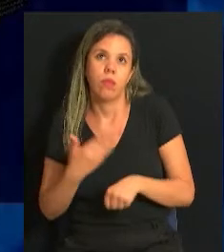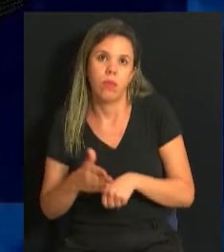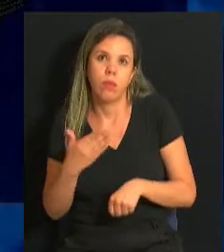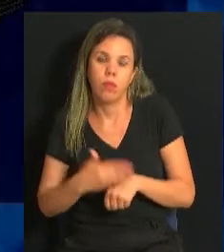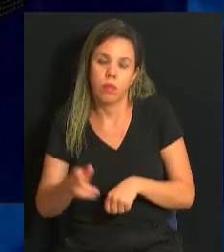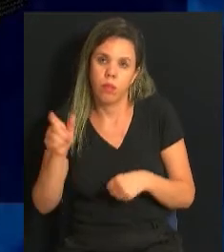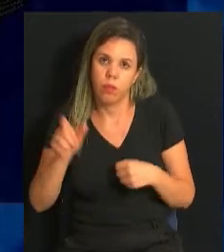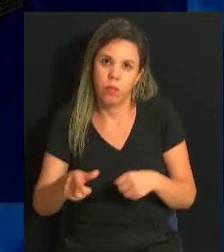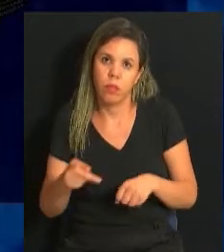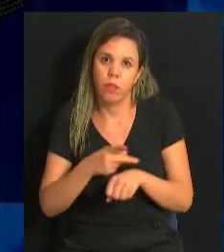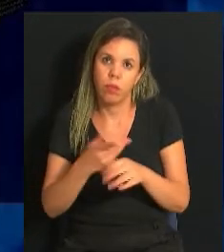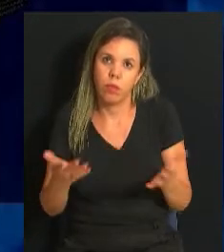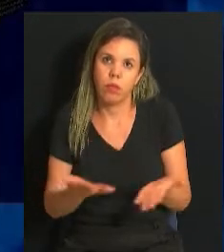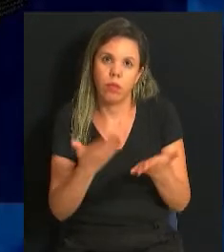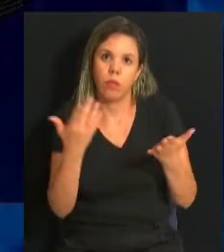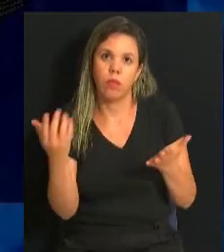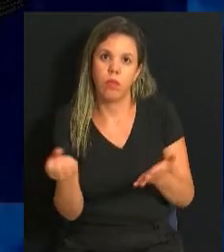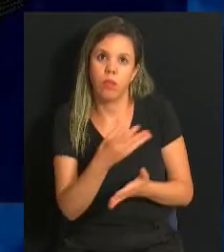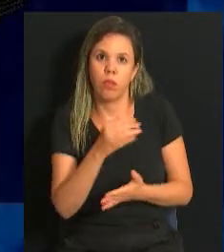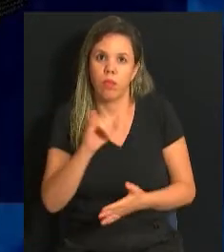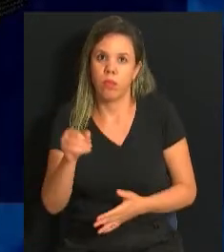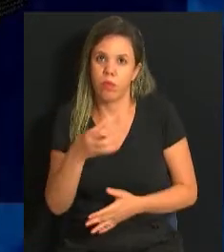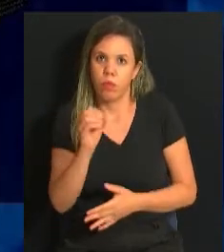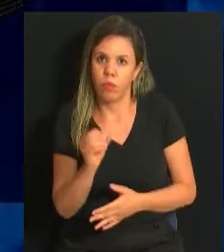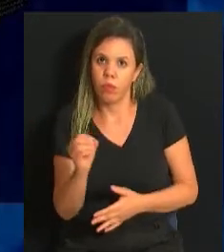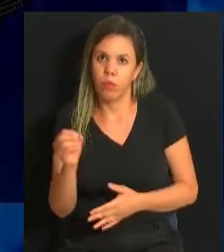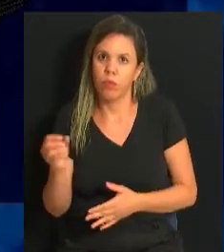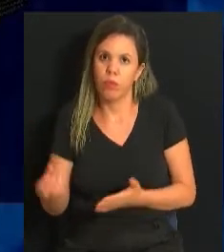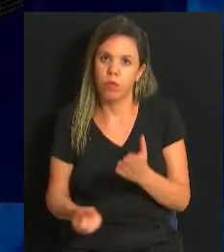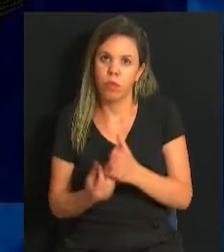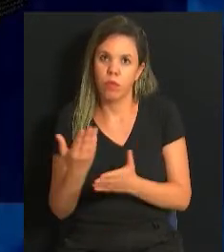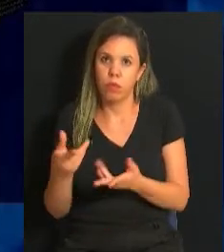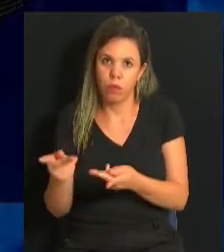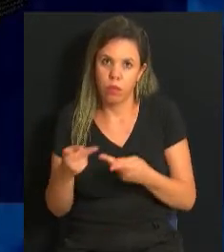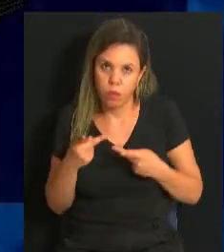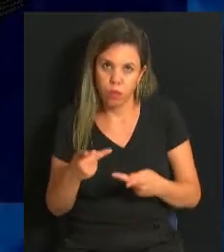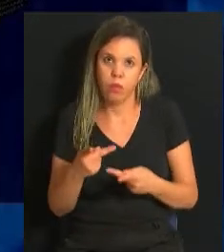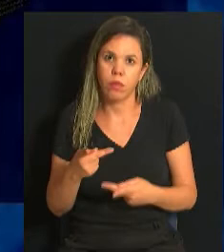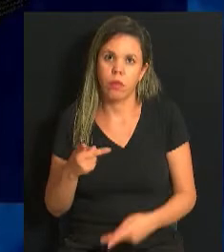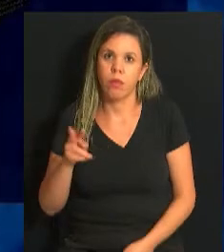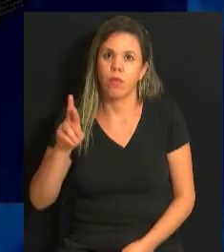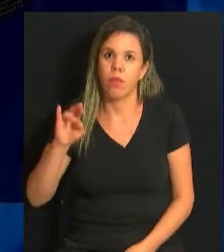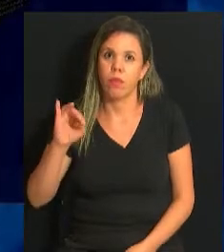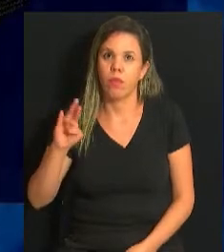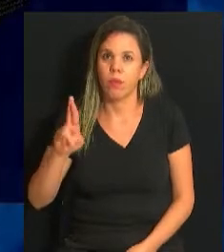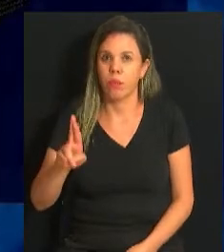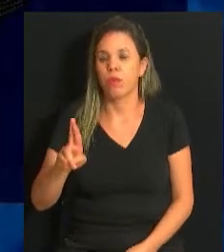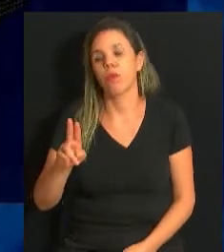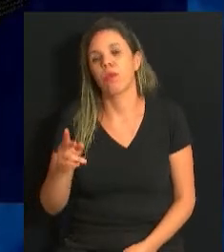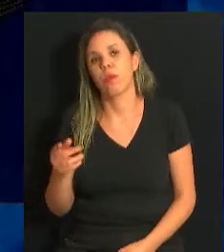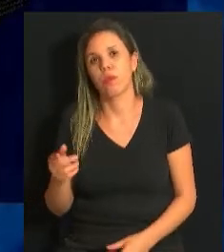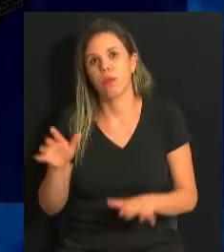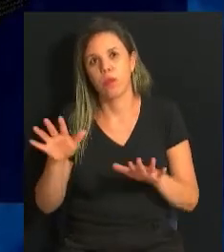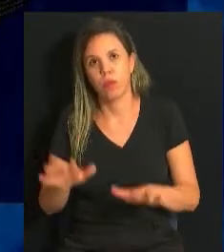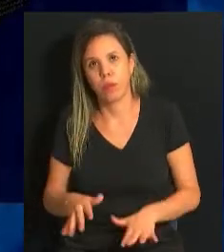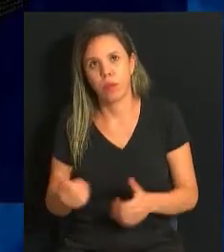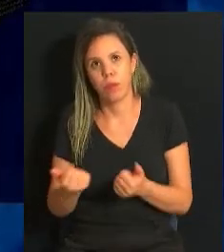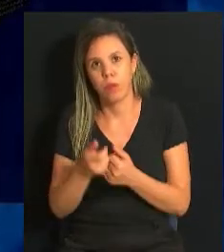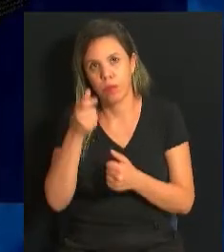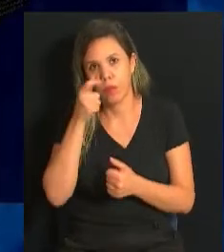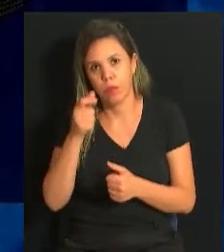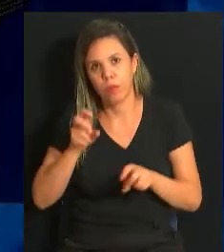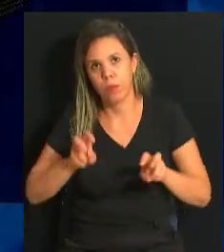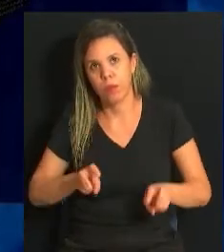ele pode promover a estreia do meia João Pedro e tem também o atacante Ribamar viu e deve ficar como opção